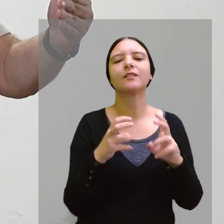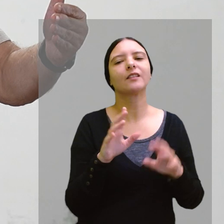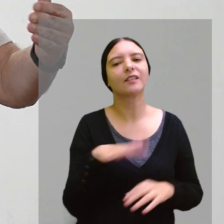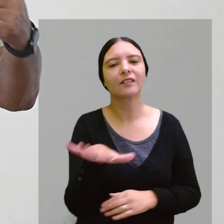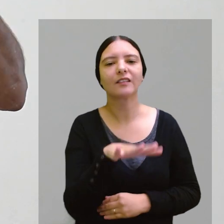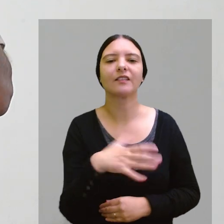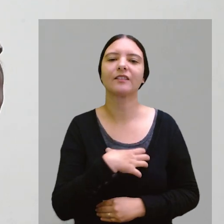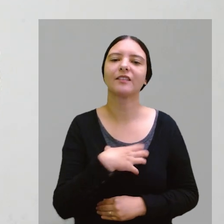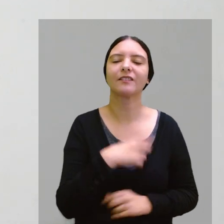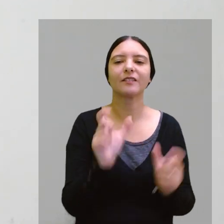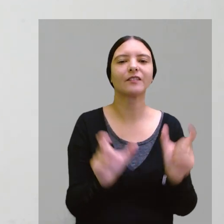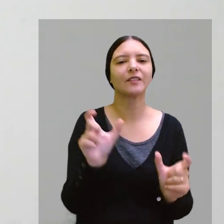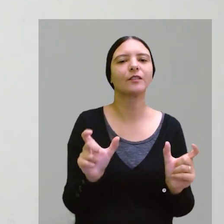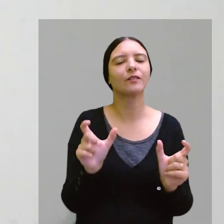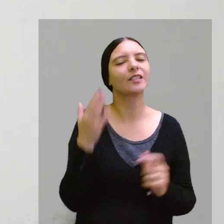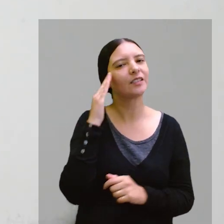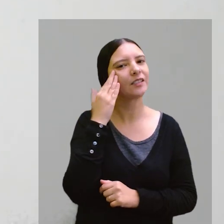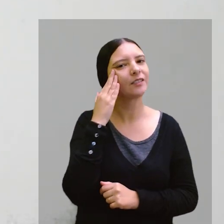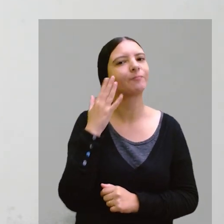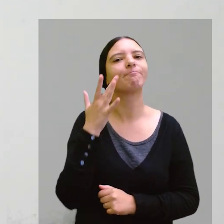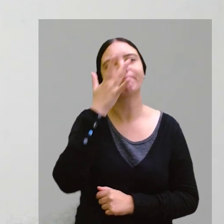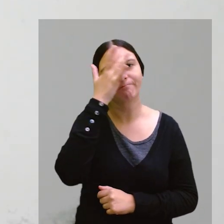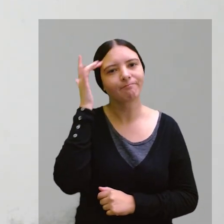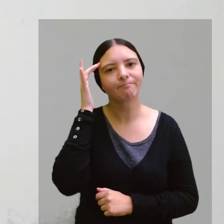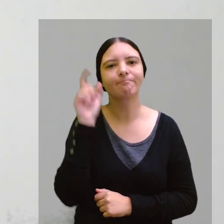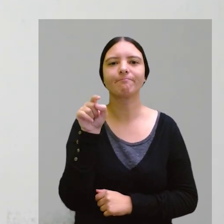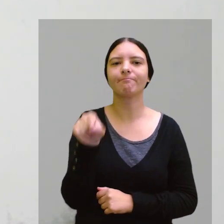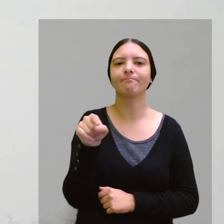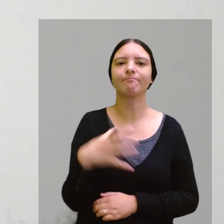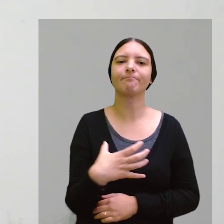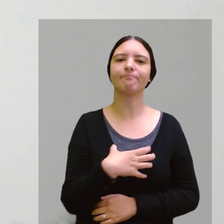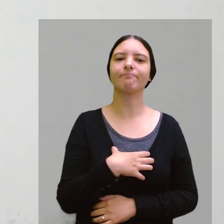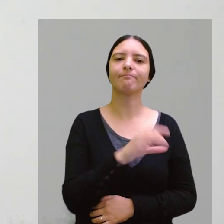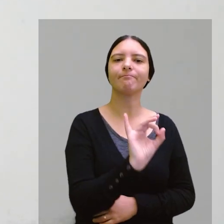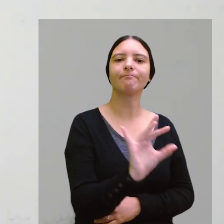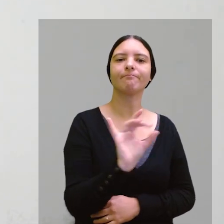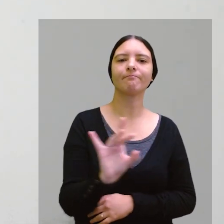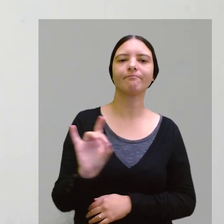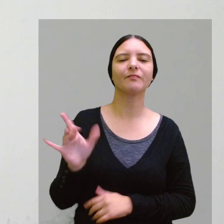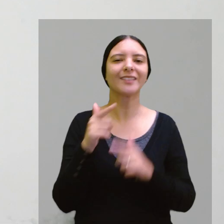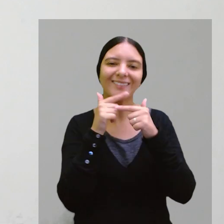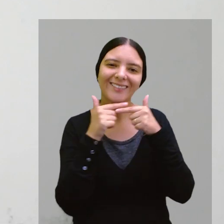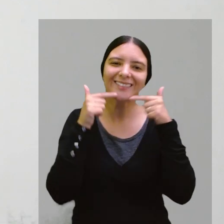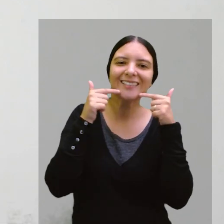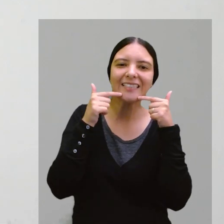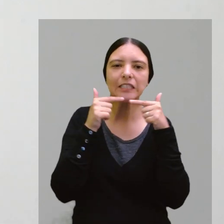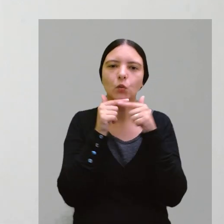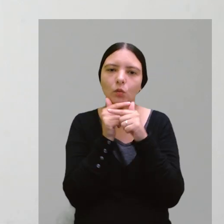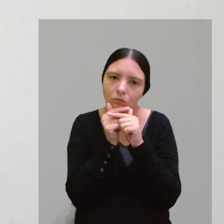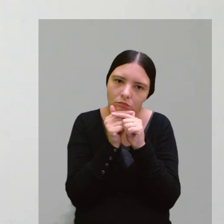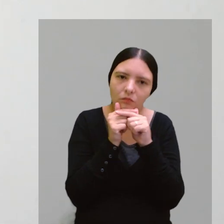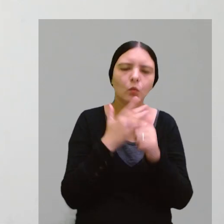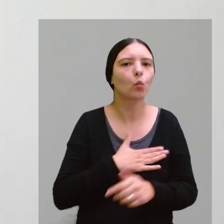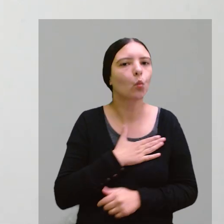das pessoas, você consegue entender perfeitamente o estado daquela pessoa, se está contente, se não está contente, se ela